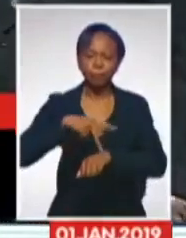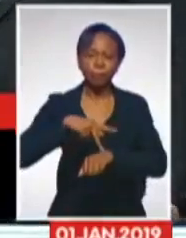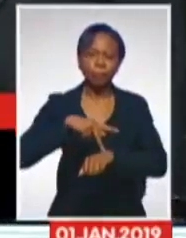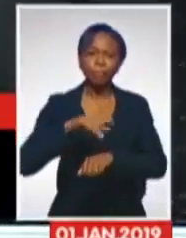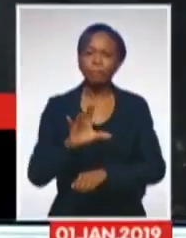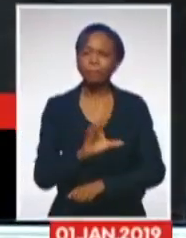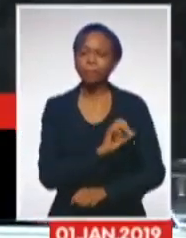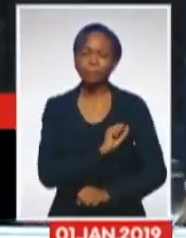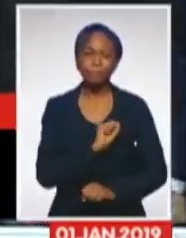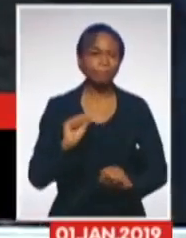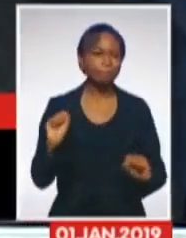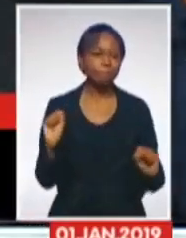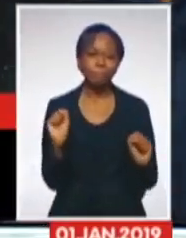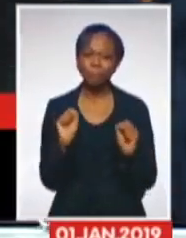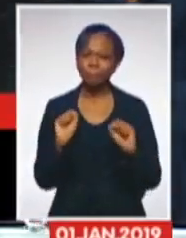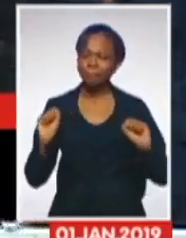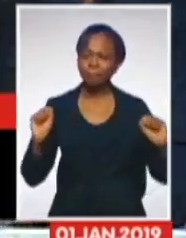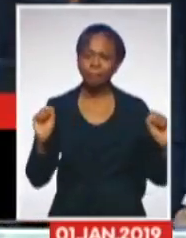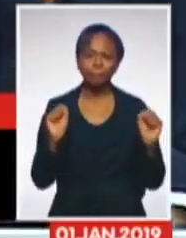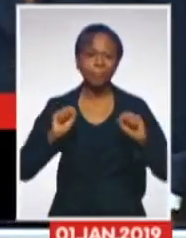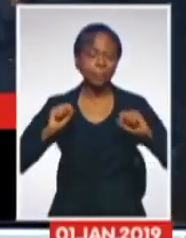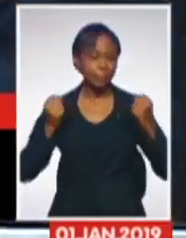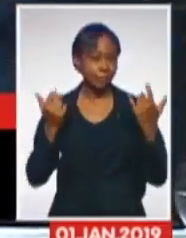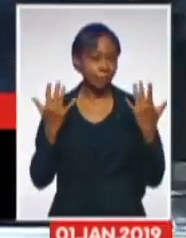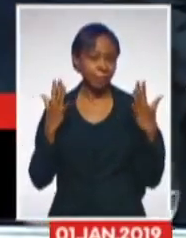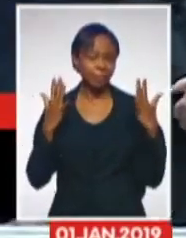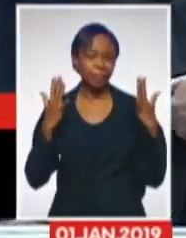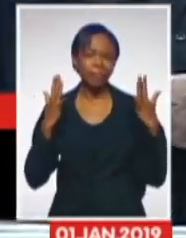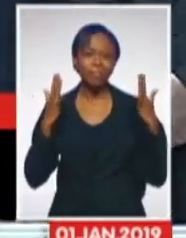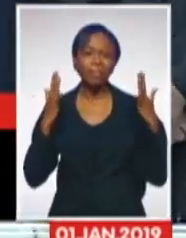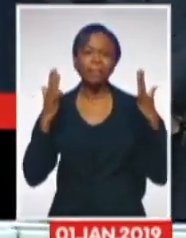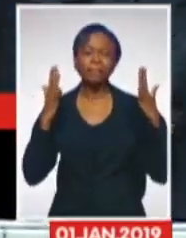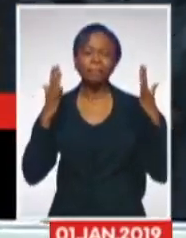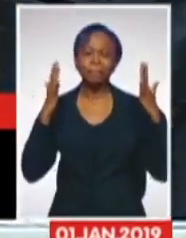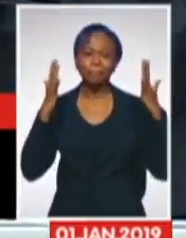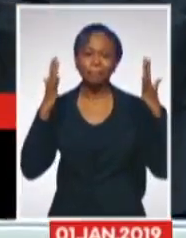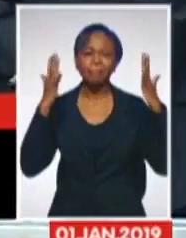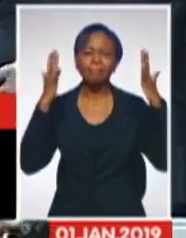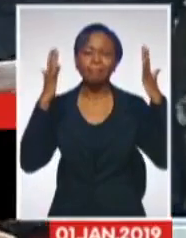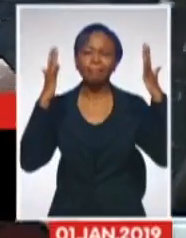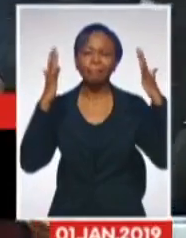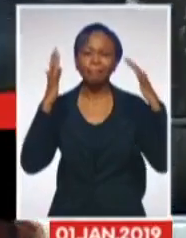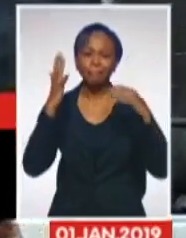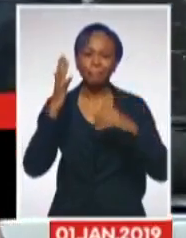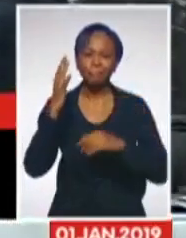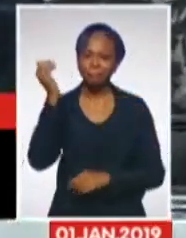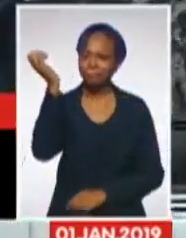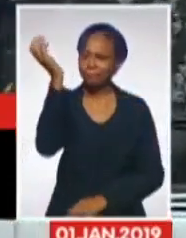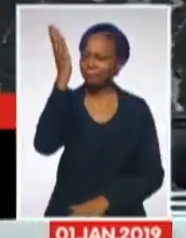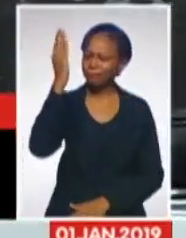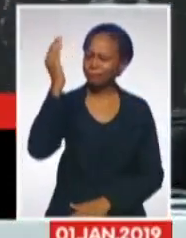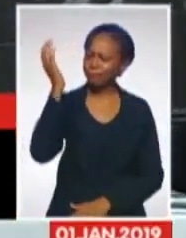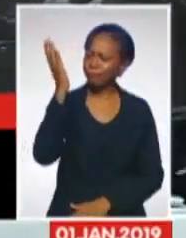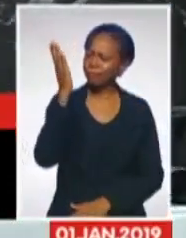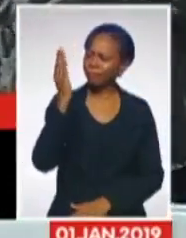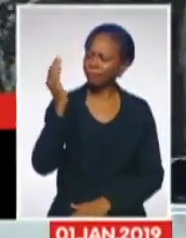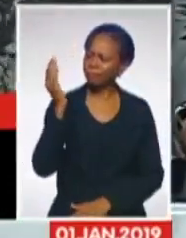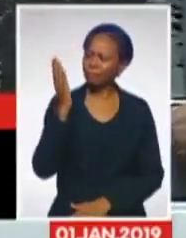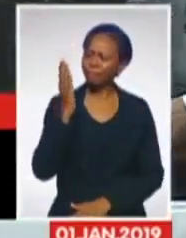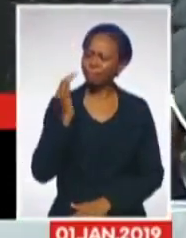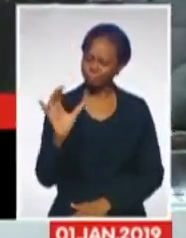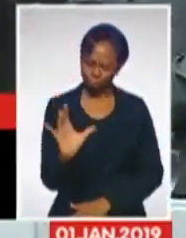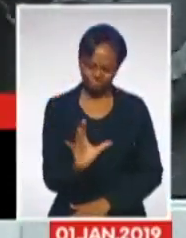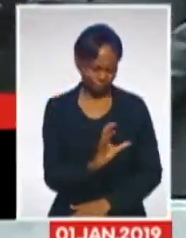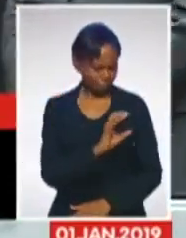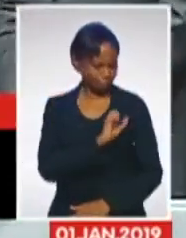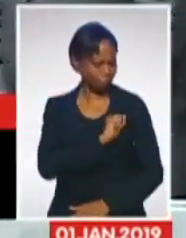pátria amada, idolatrada, salve, salve, Brasil, de